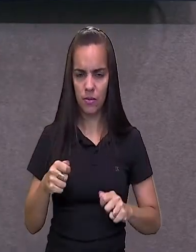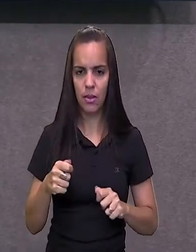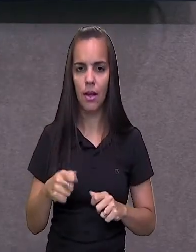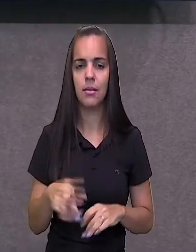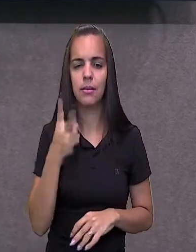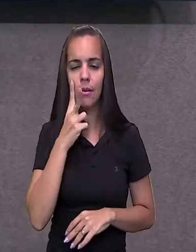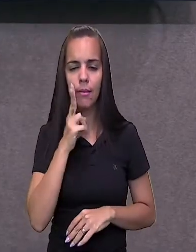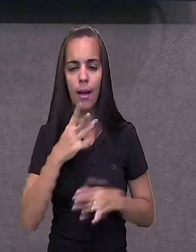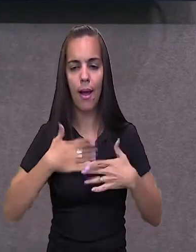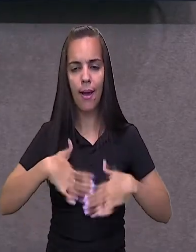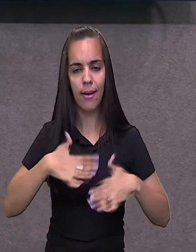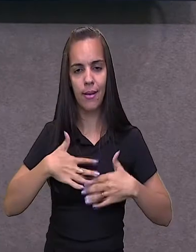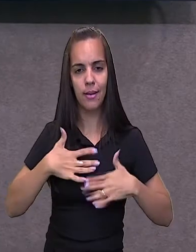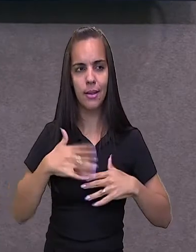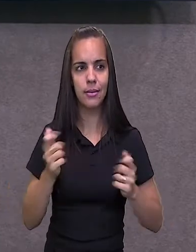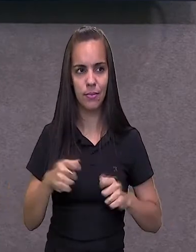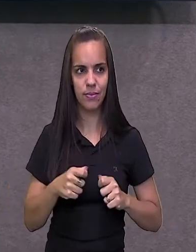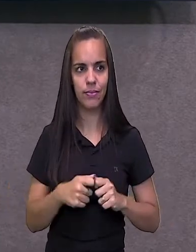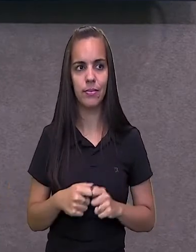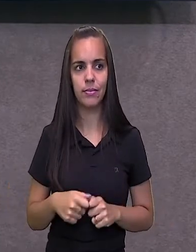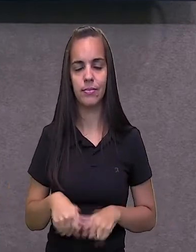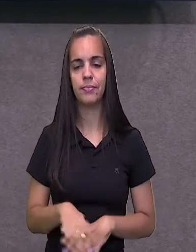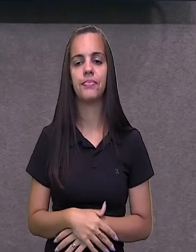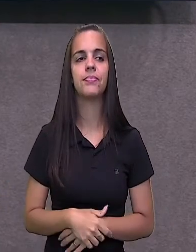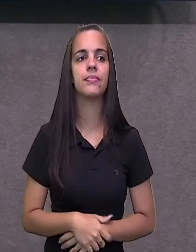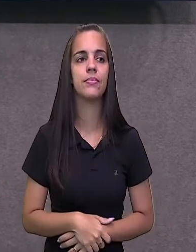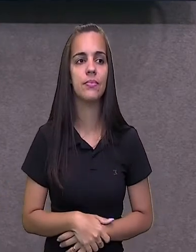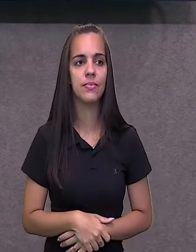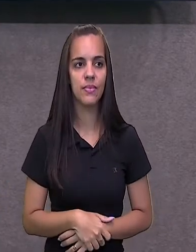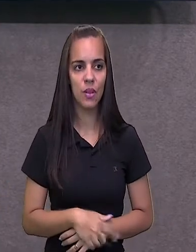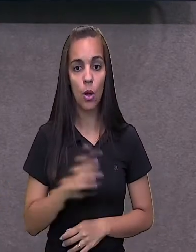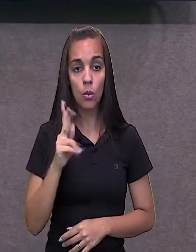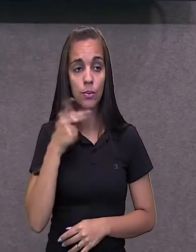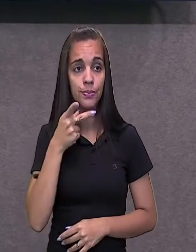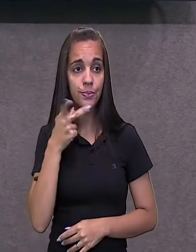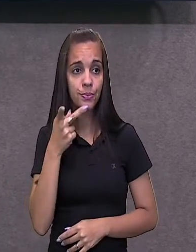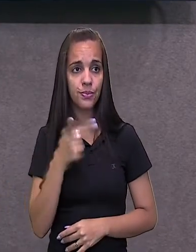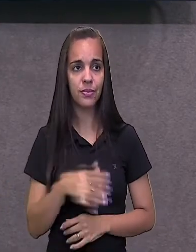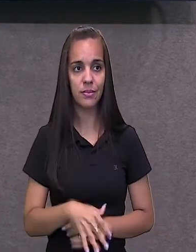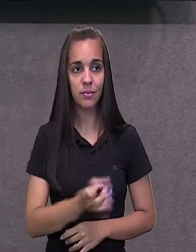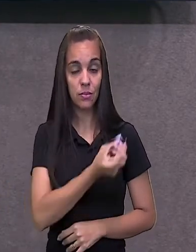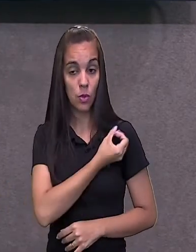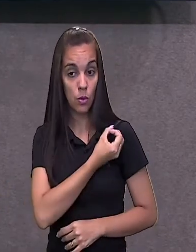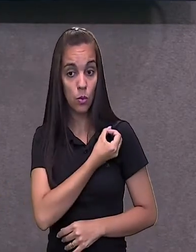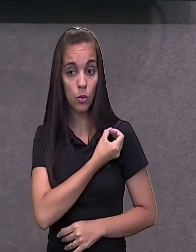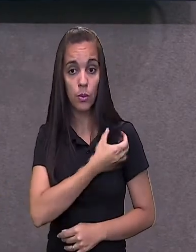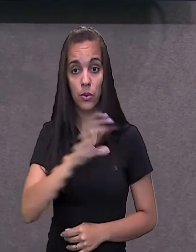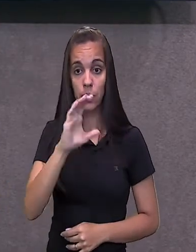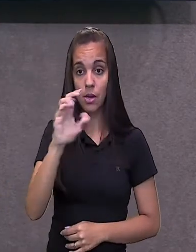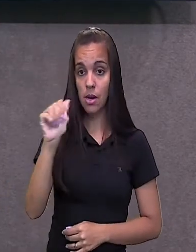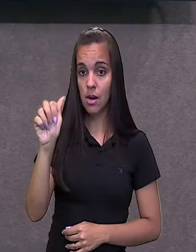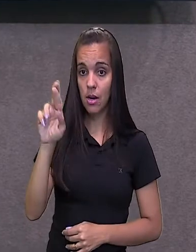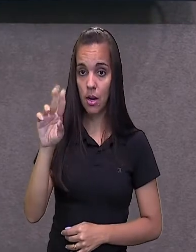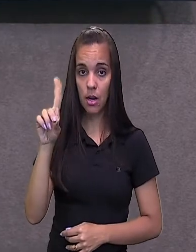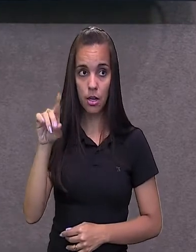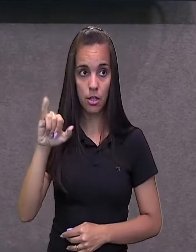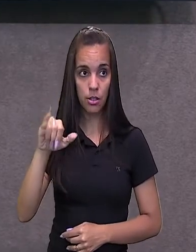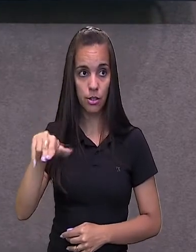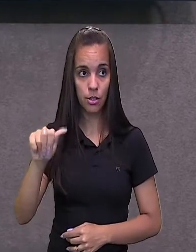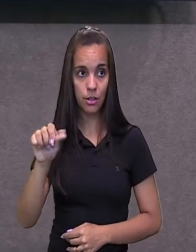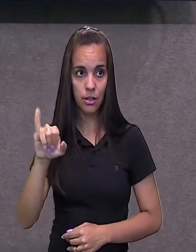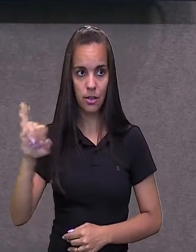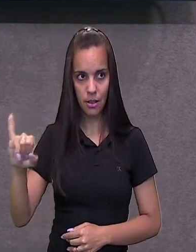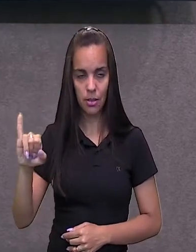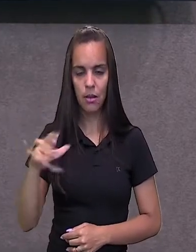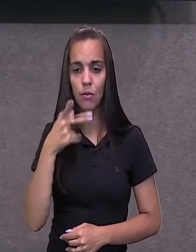vamos estabelecer aqui uma diferença e observar bem. Quando eu falo de números cardinais, expressa a